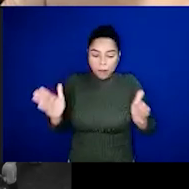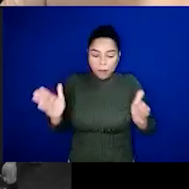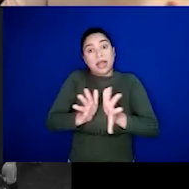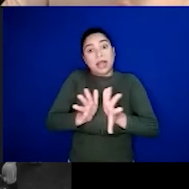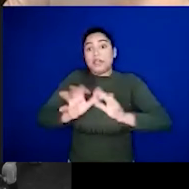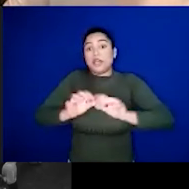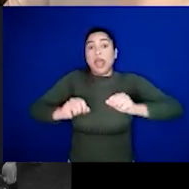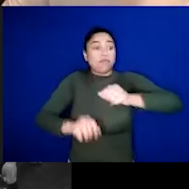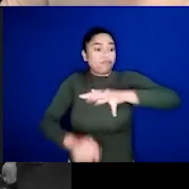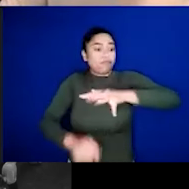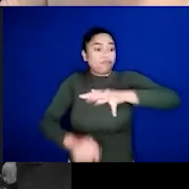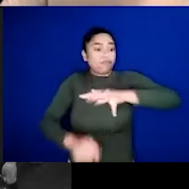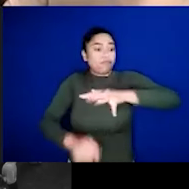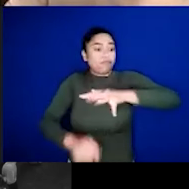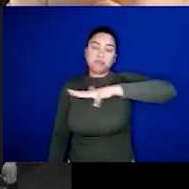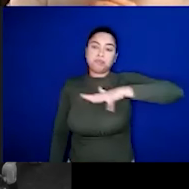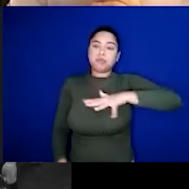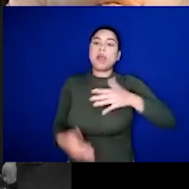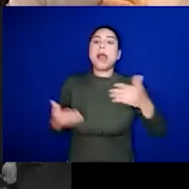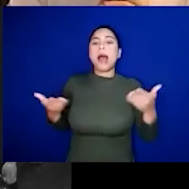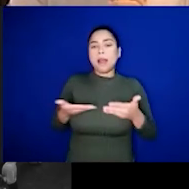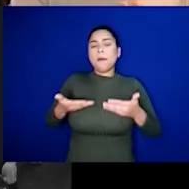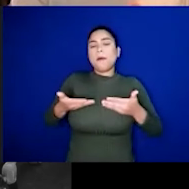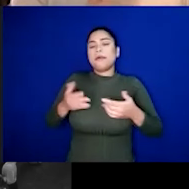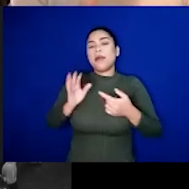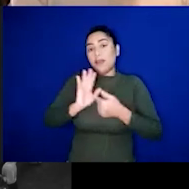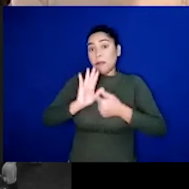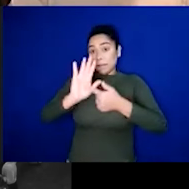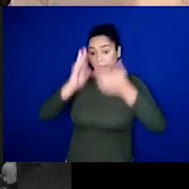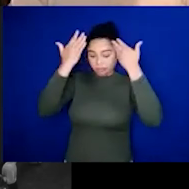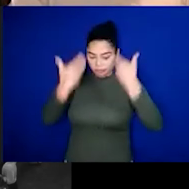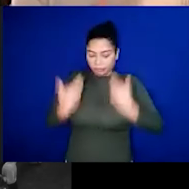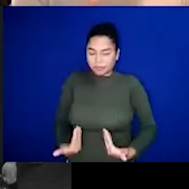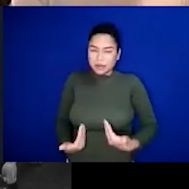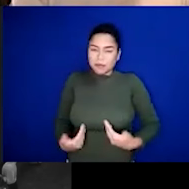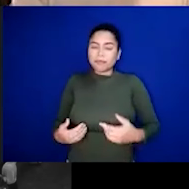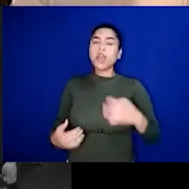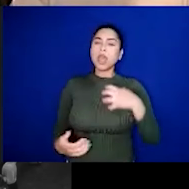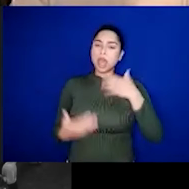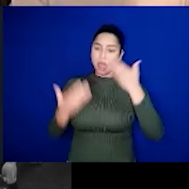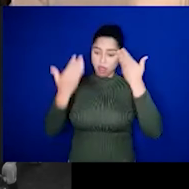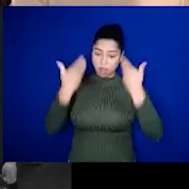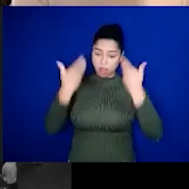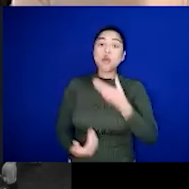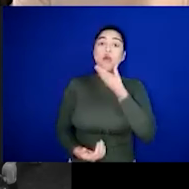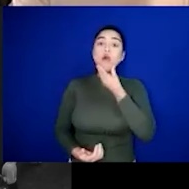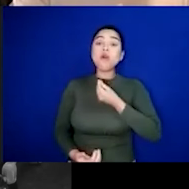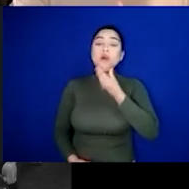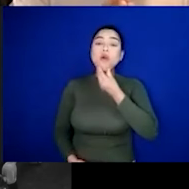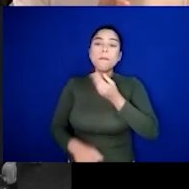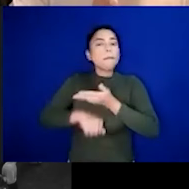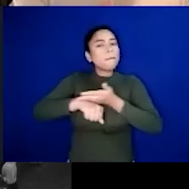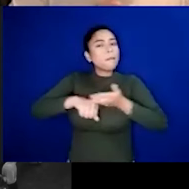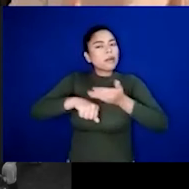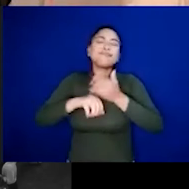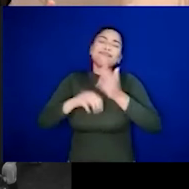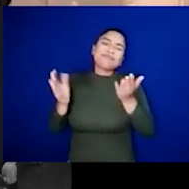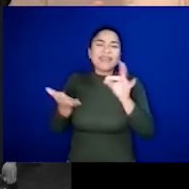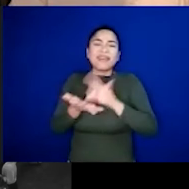Deixa eu fazer minha apresentação de uma forma mais assertiva é só um homem branco na verdade pagar a